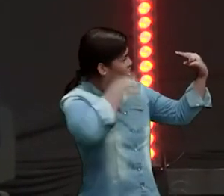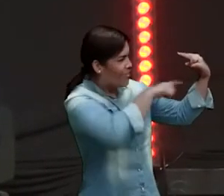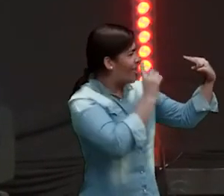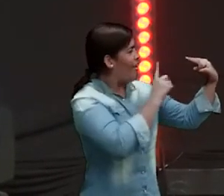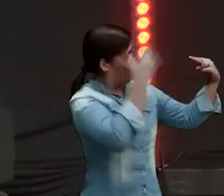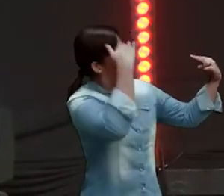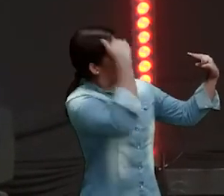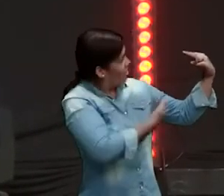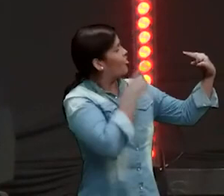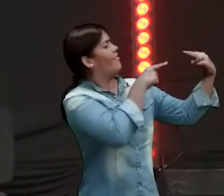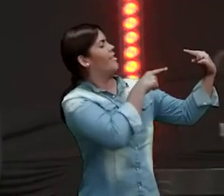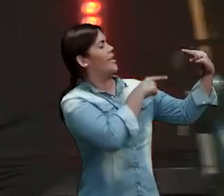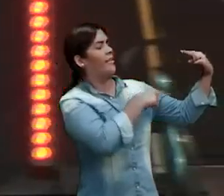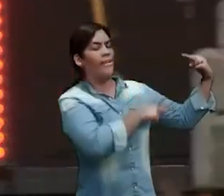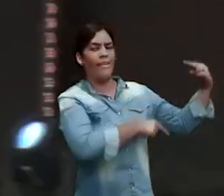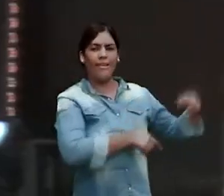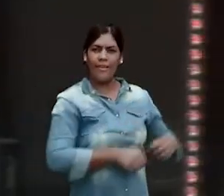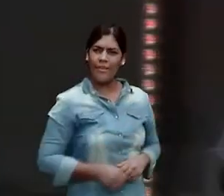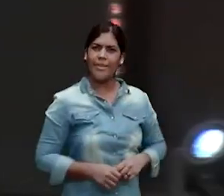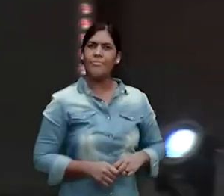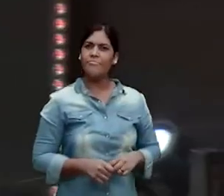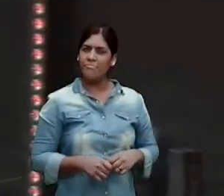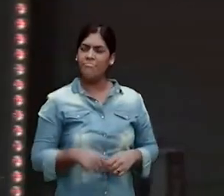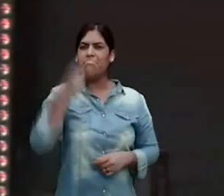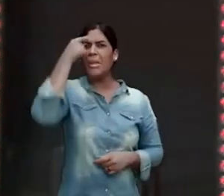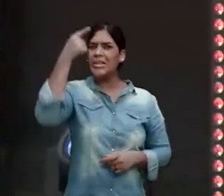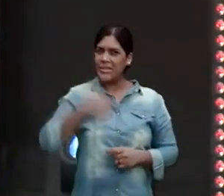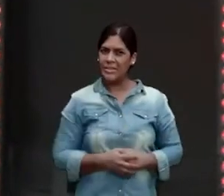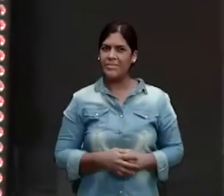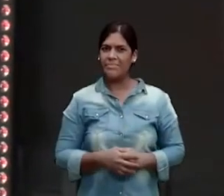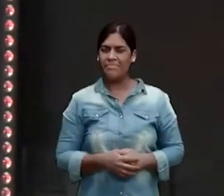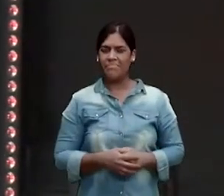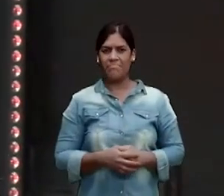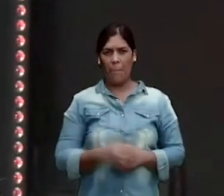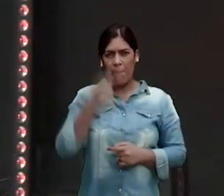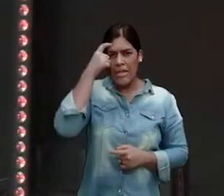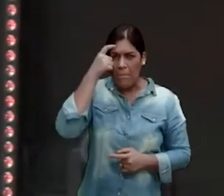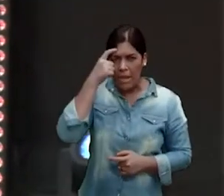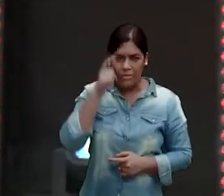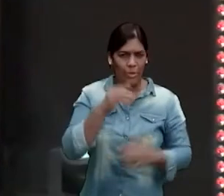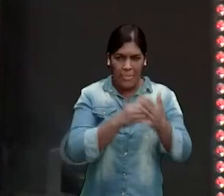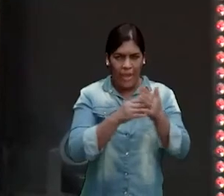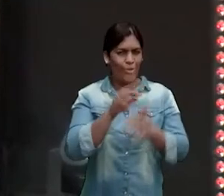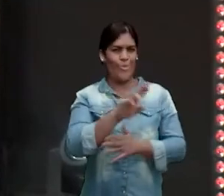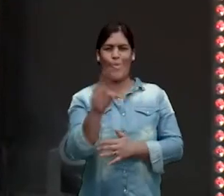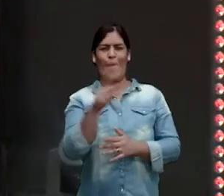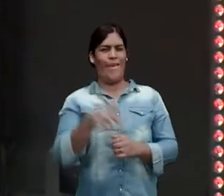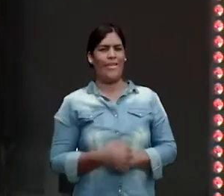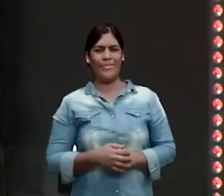você e isso transcende o pensamento da época isso vai além do conceito